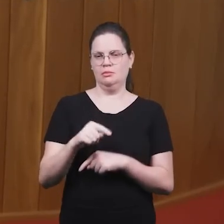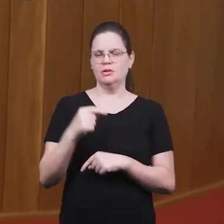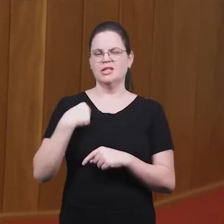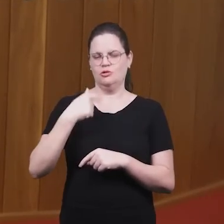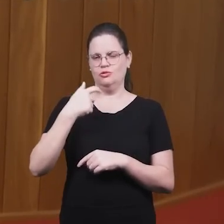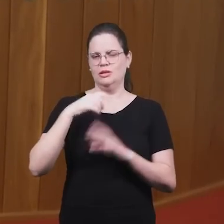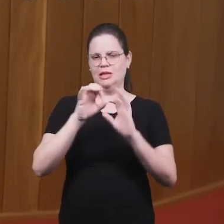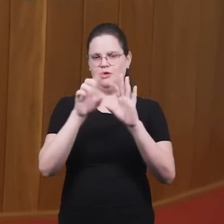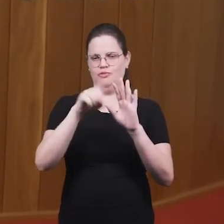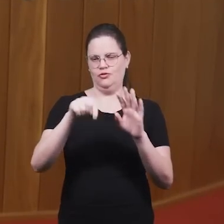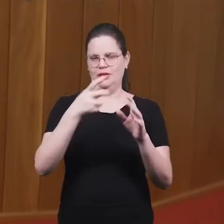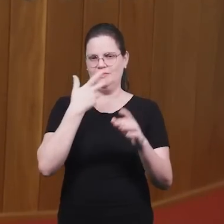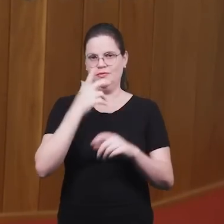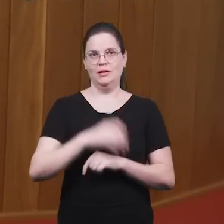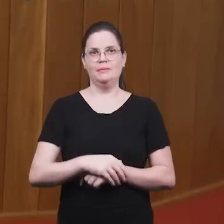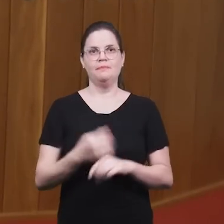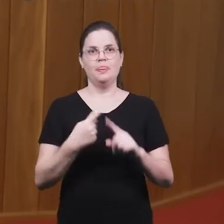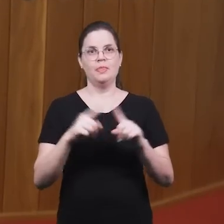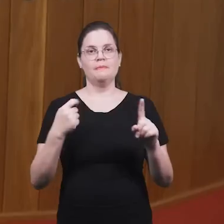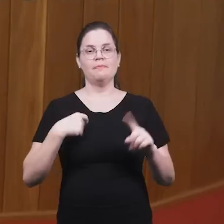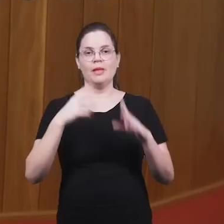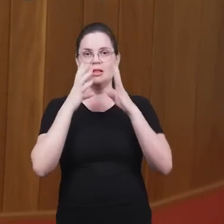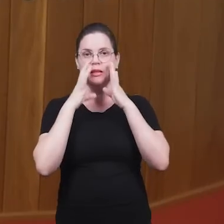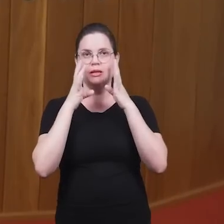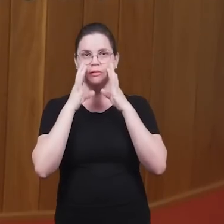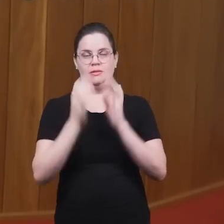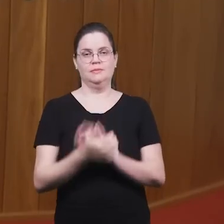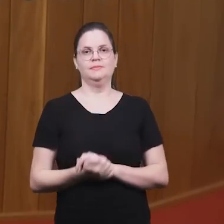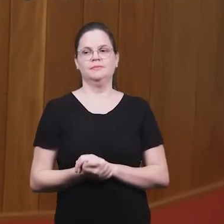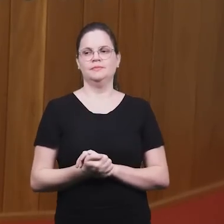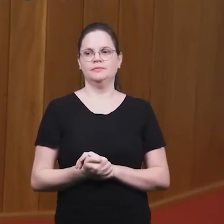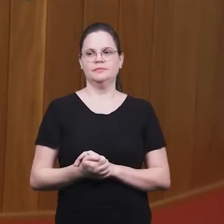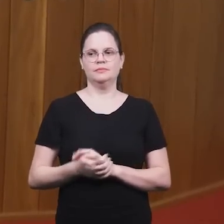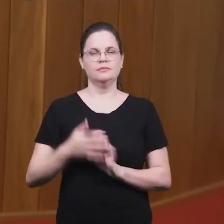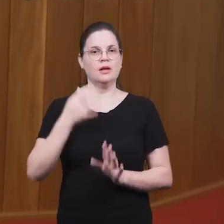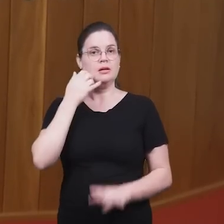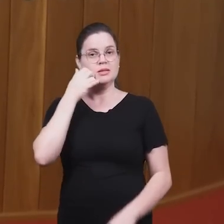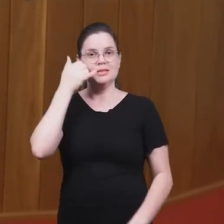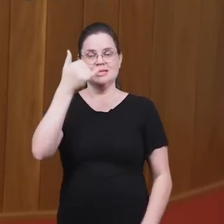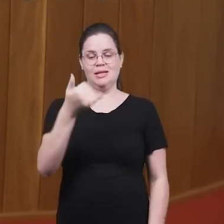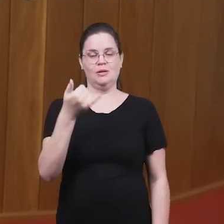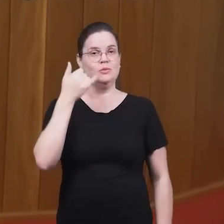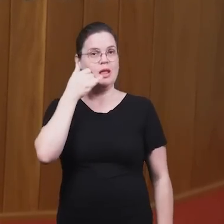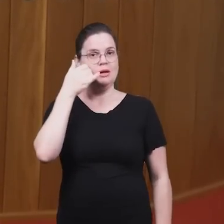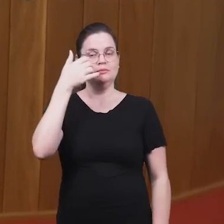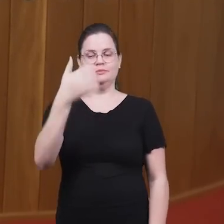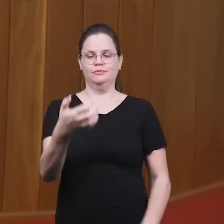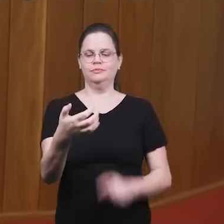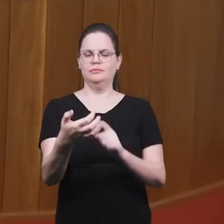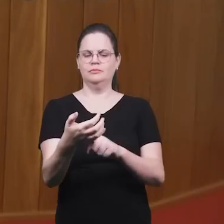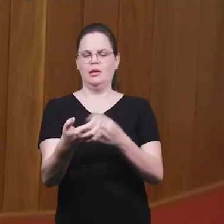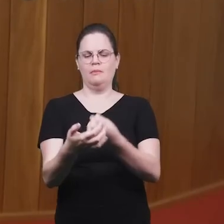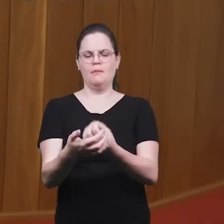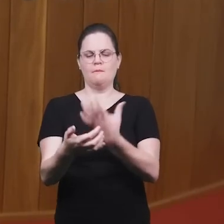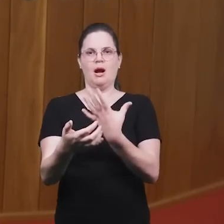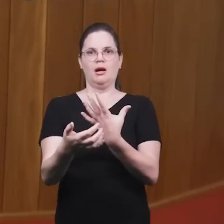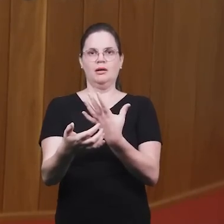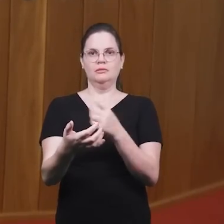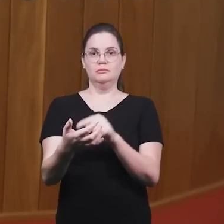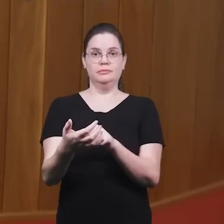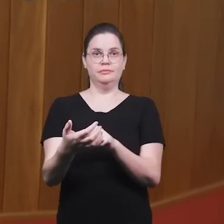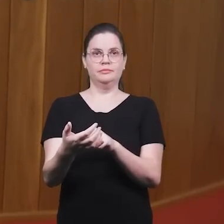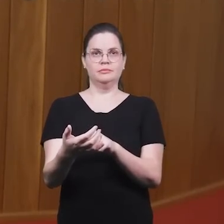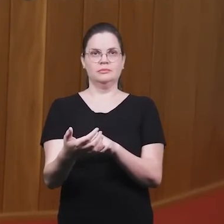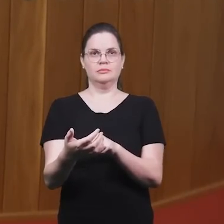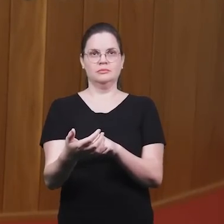vocês falarem, que a tia quer chamar a atenção importante, ó. No celular, aparecem umas